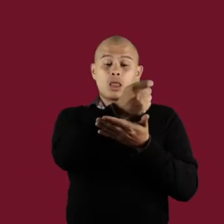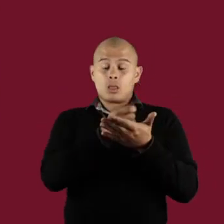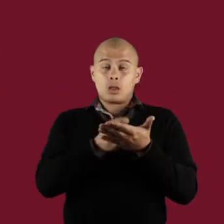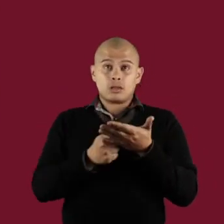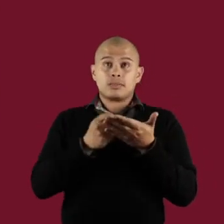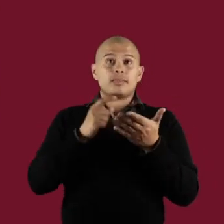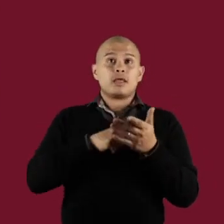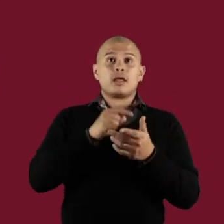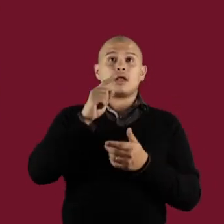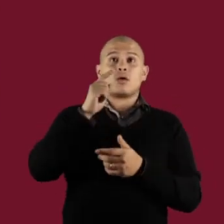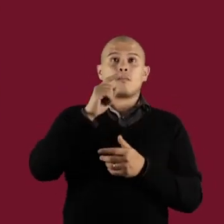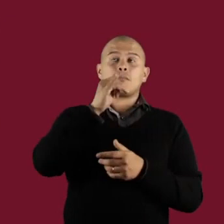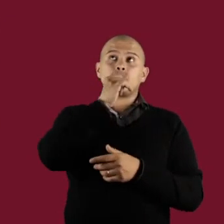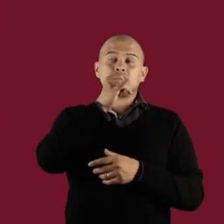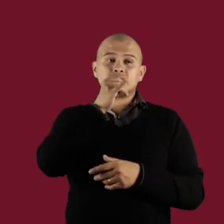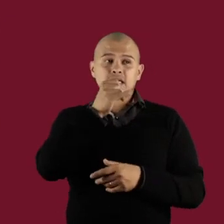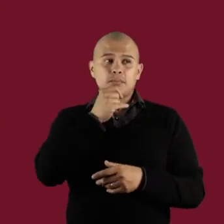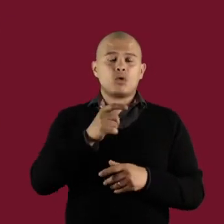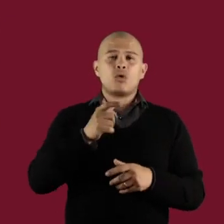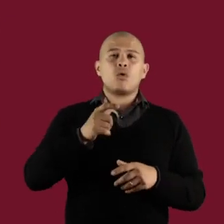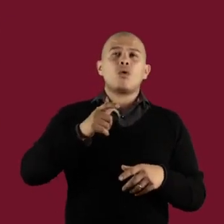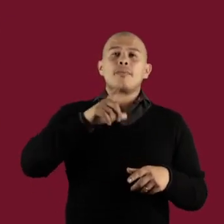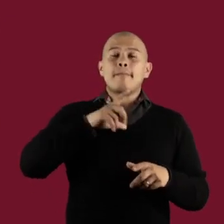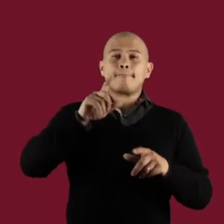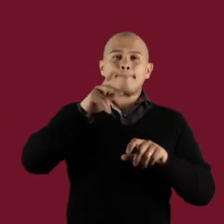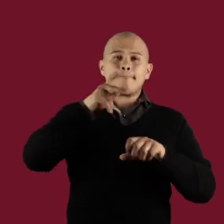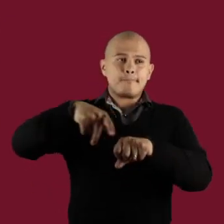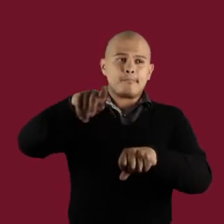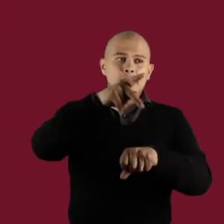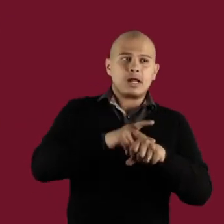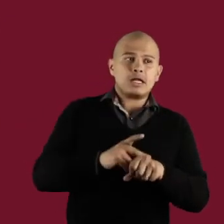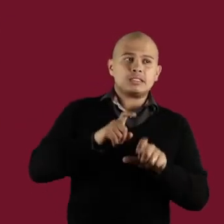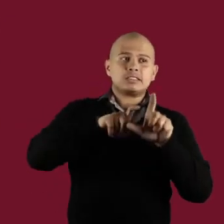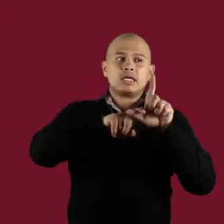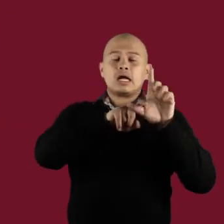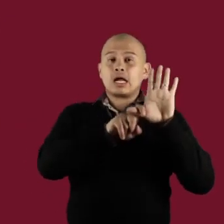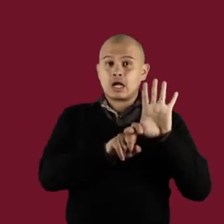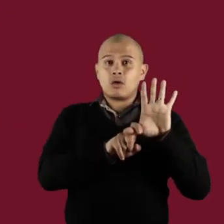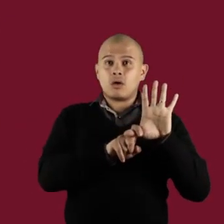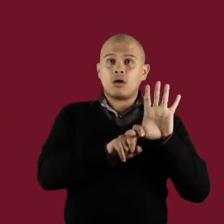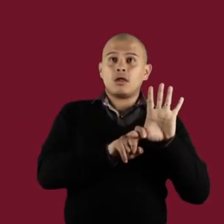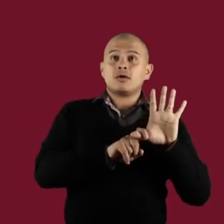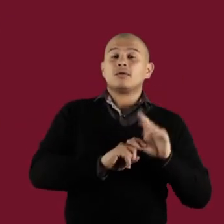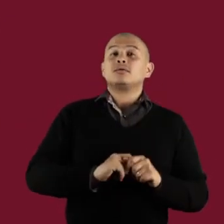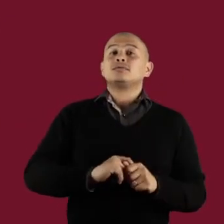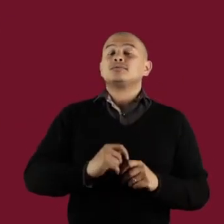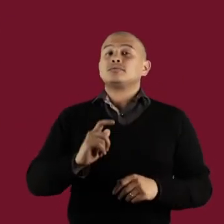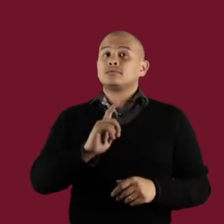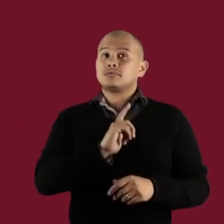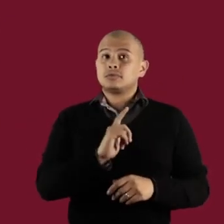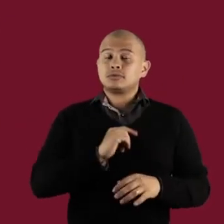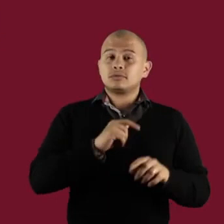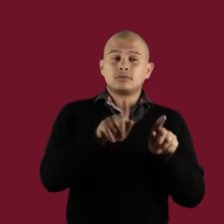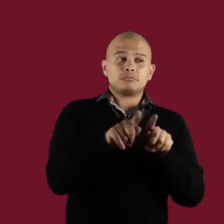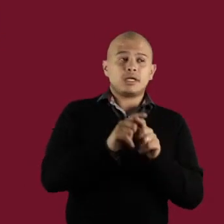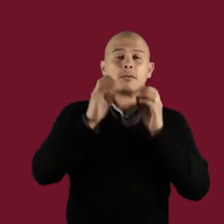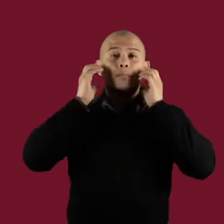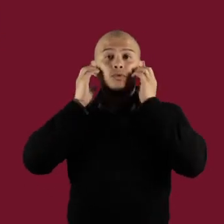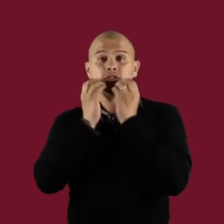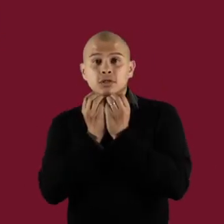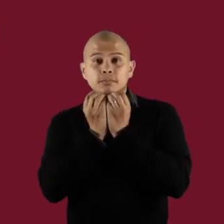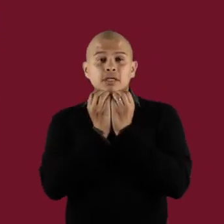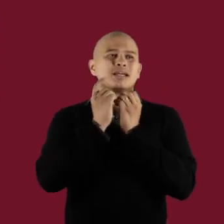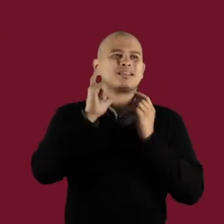de um país como Angola, por exemplo, e de Moçambique, que estão também a passar por alguns